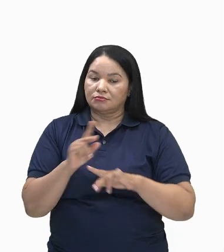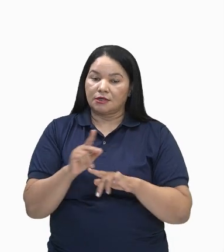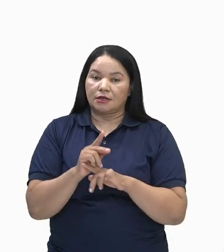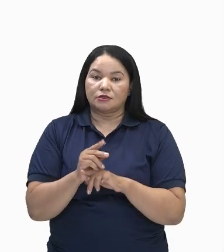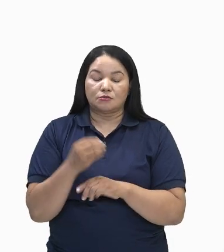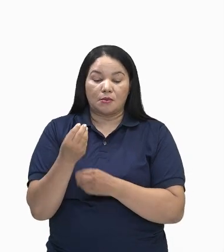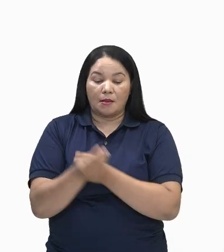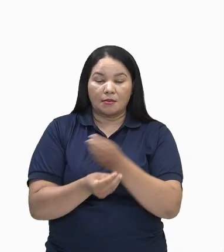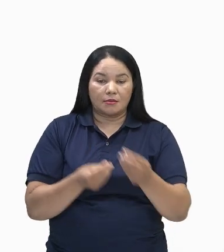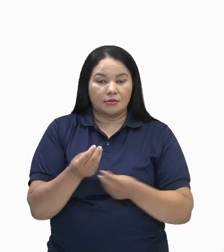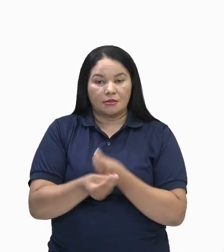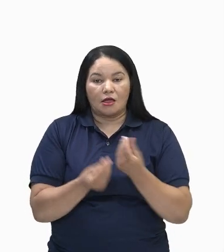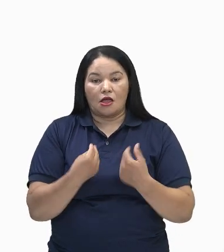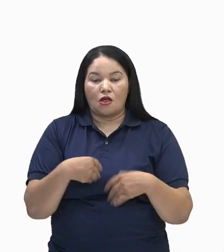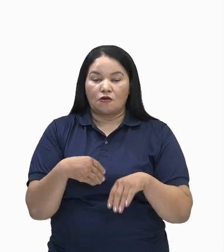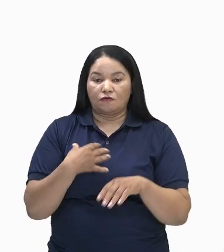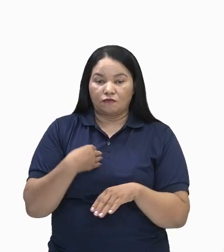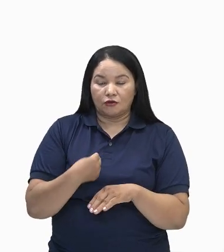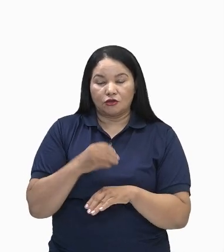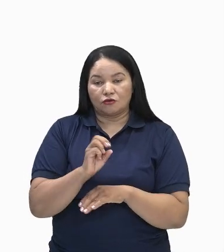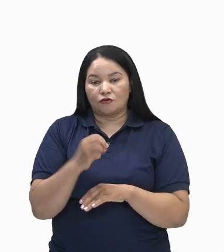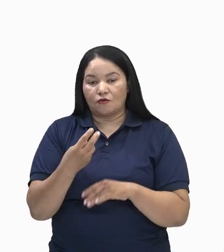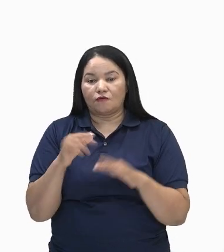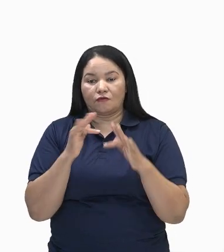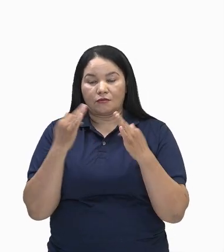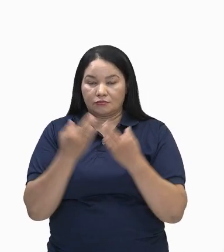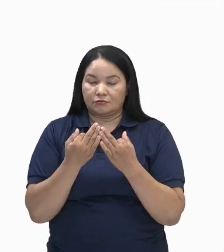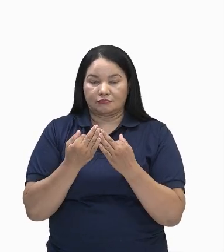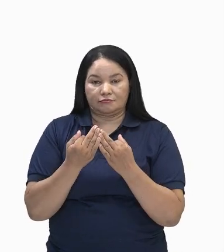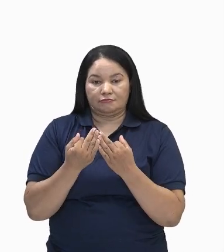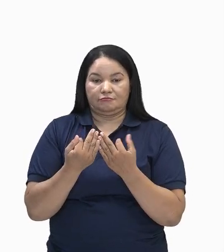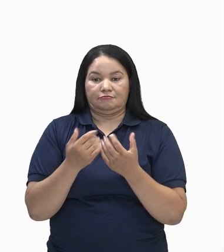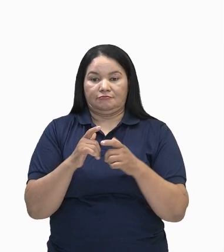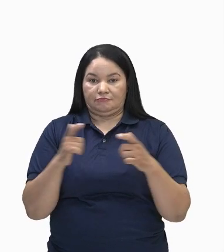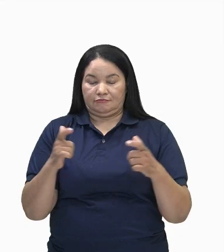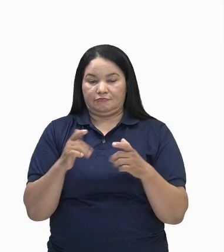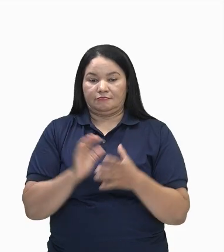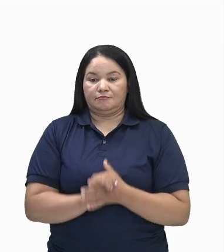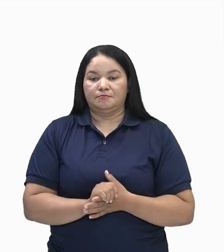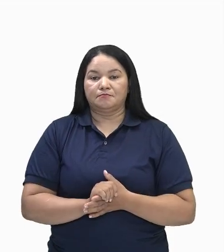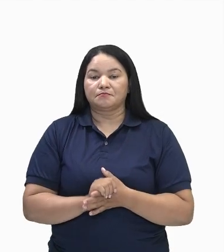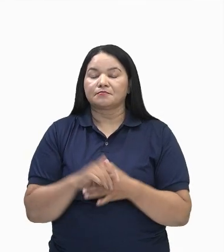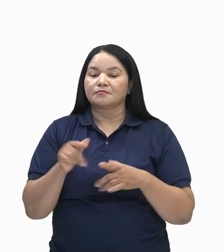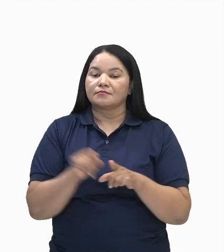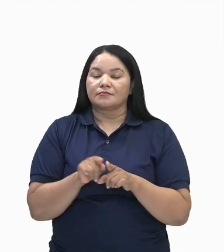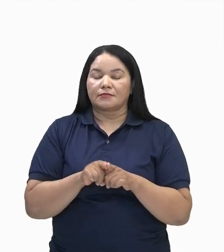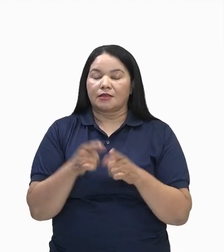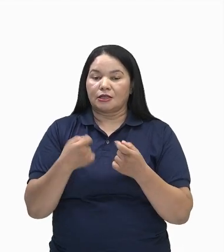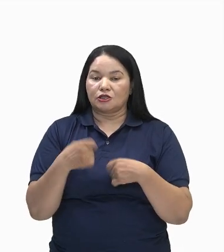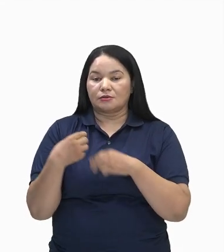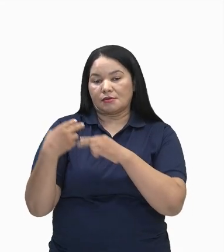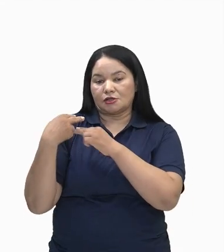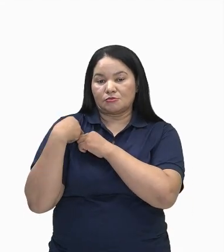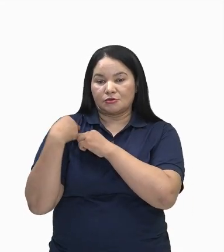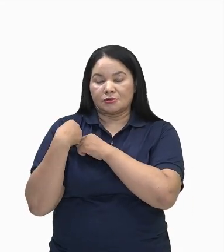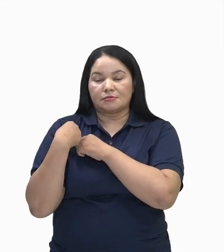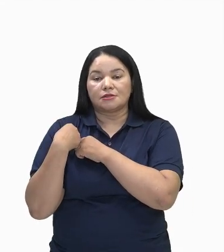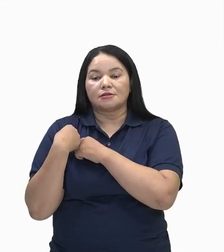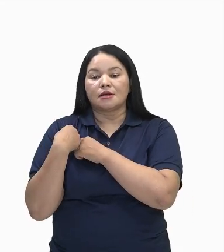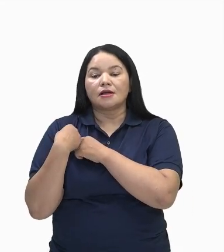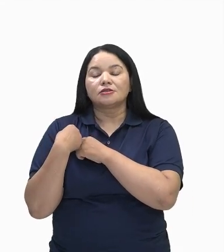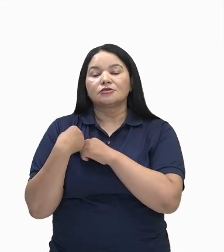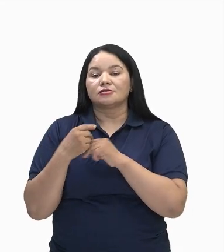dos filhos de famílias numerosas. Então, aí cabe, né, a responsabilidade